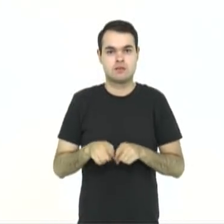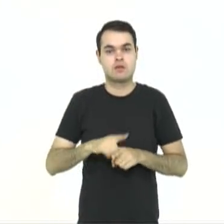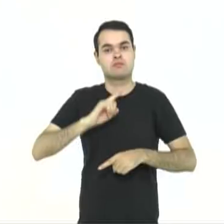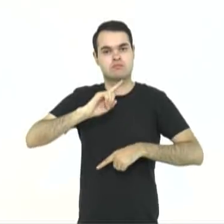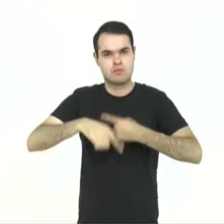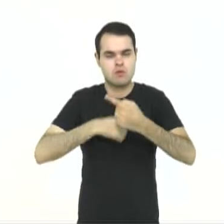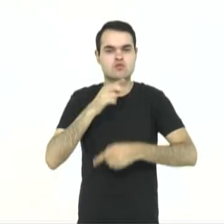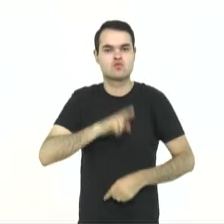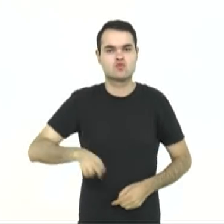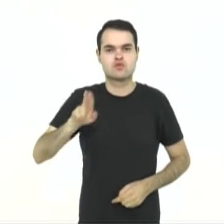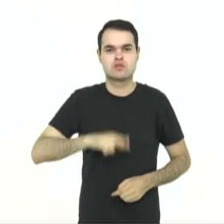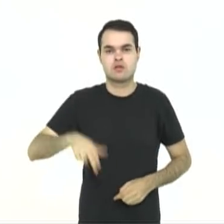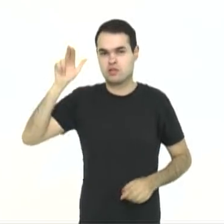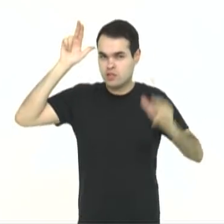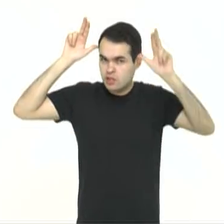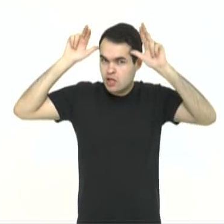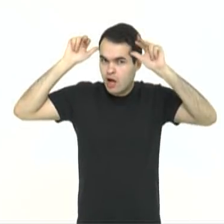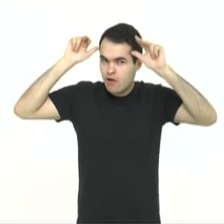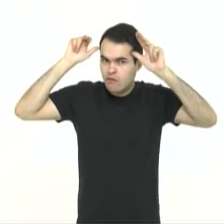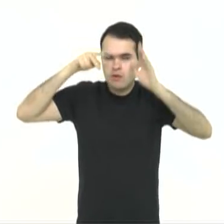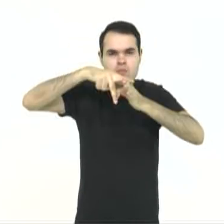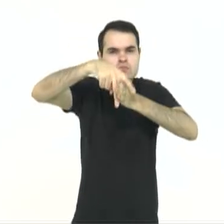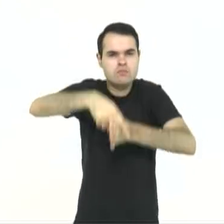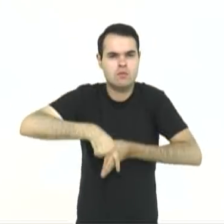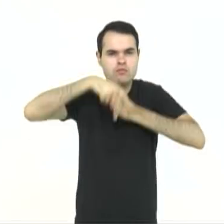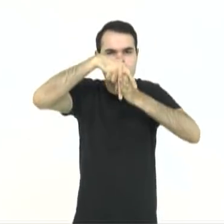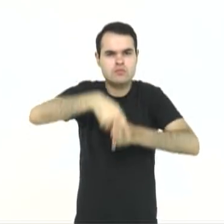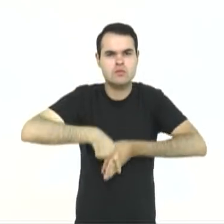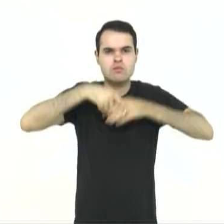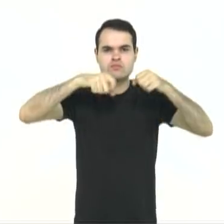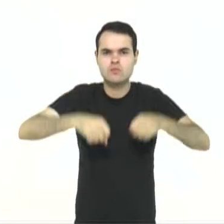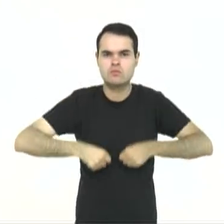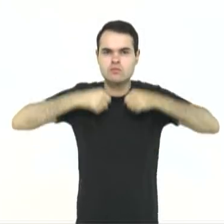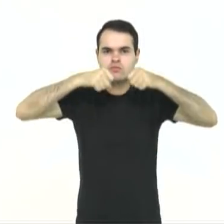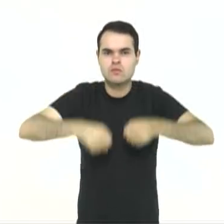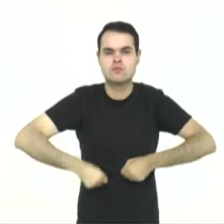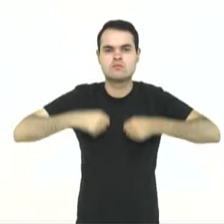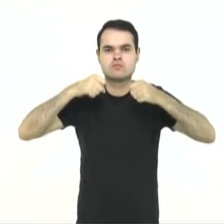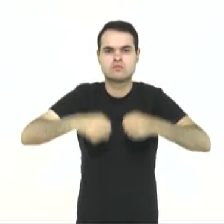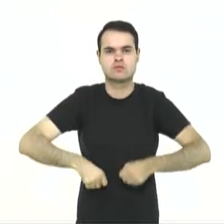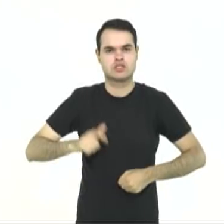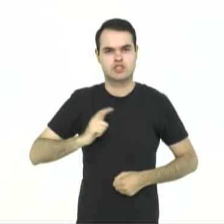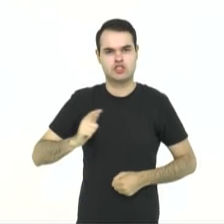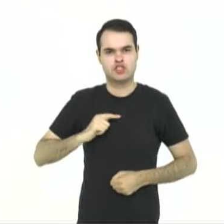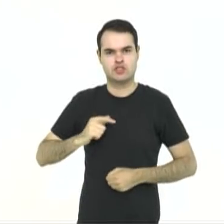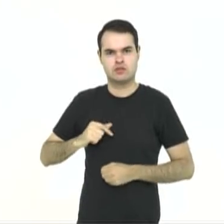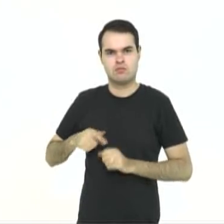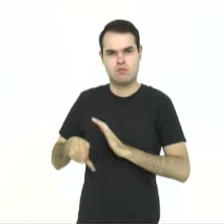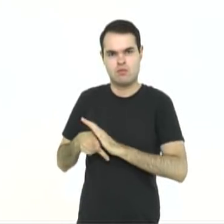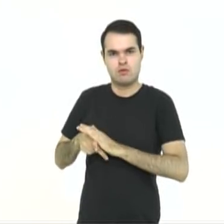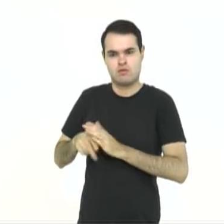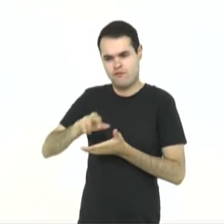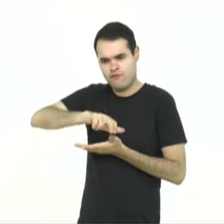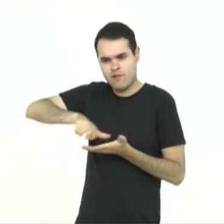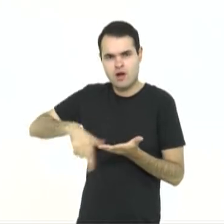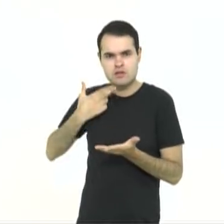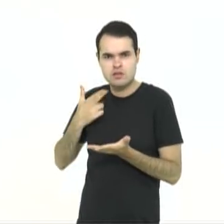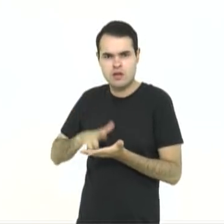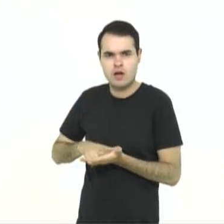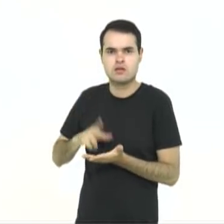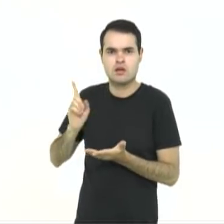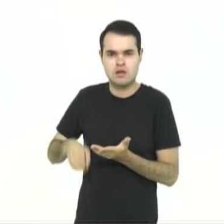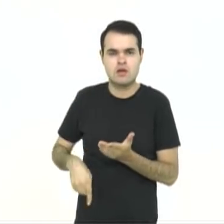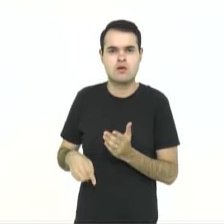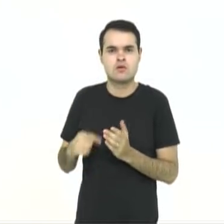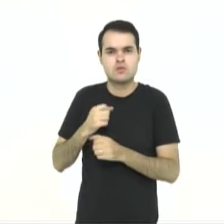né? Os cavalos foram outras formas de envio postal utilizadas. Em 1927, inicia-se o transporte